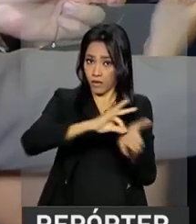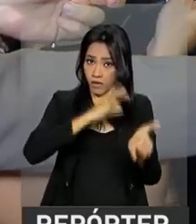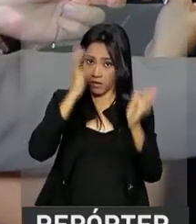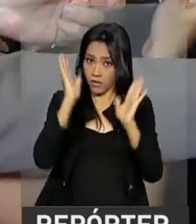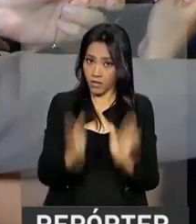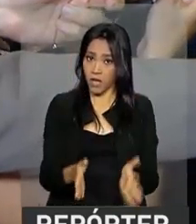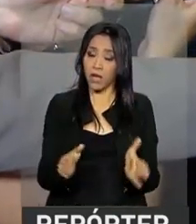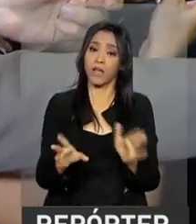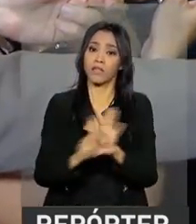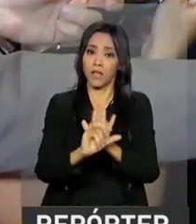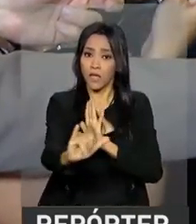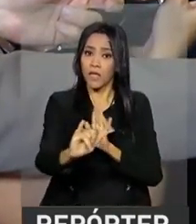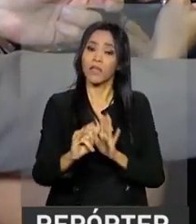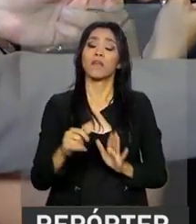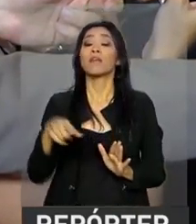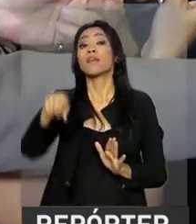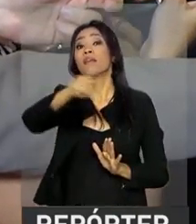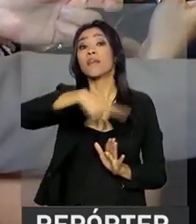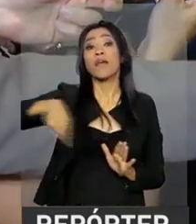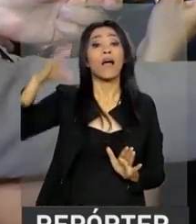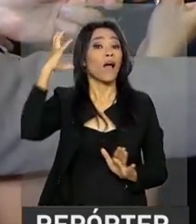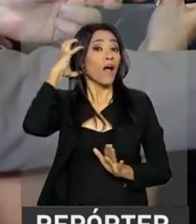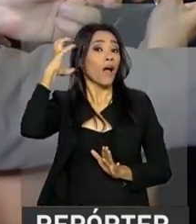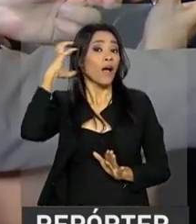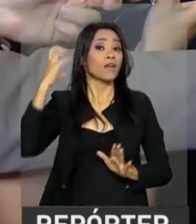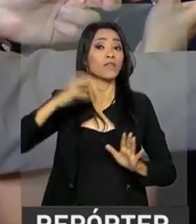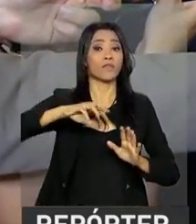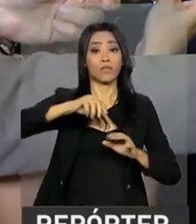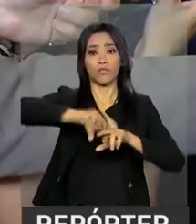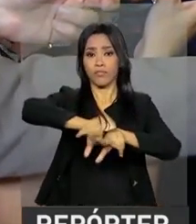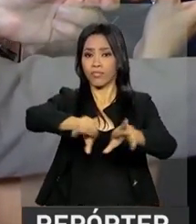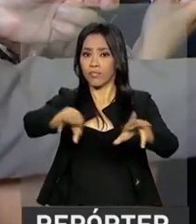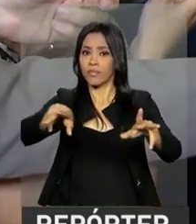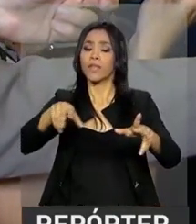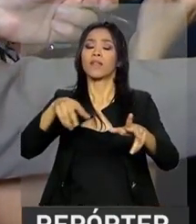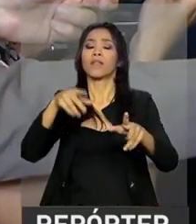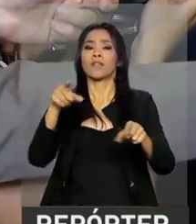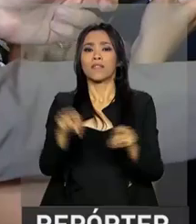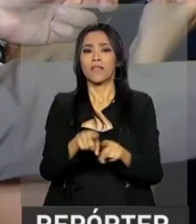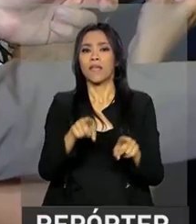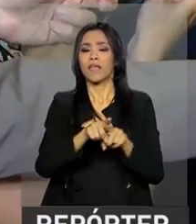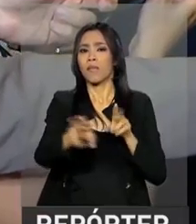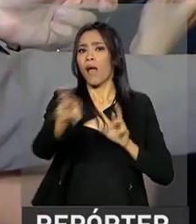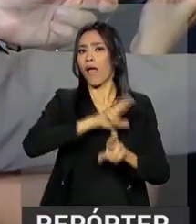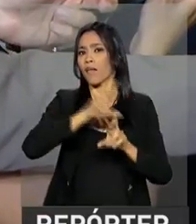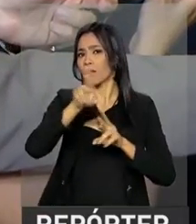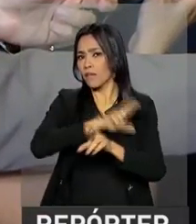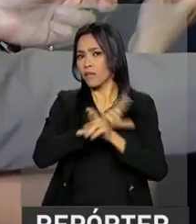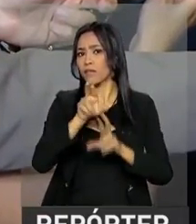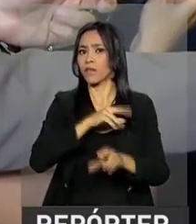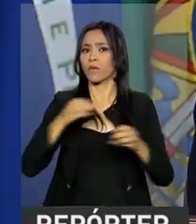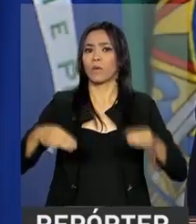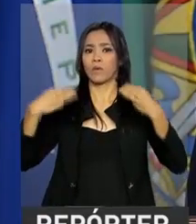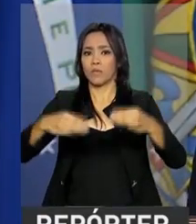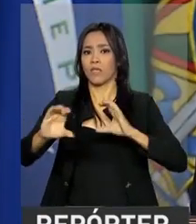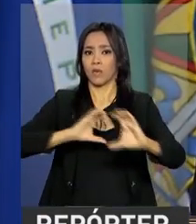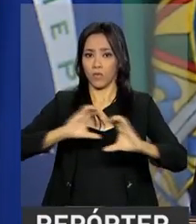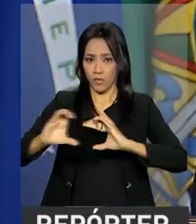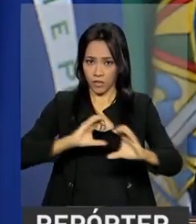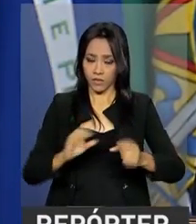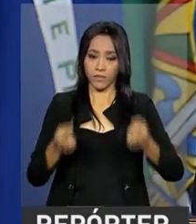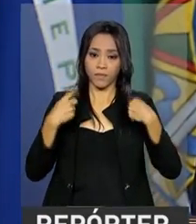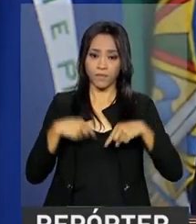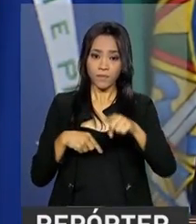a radiodifusão tenha uma celeridade na sua relação com o ministério das Comunicações extraordinário o